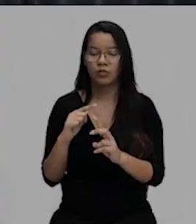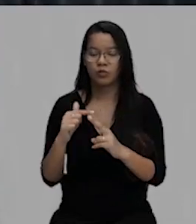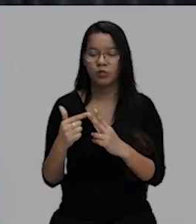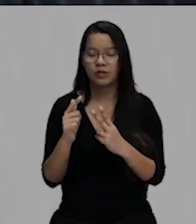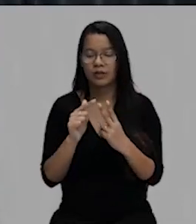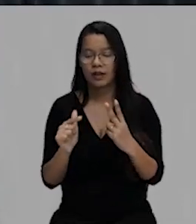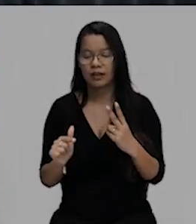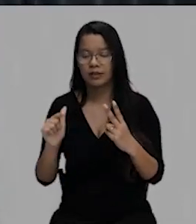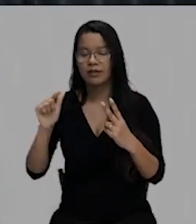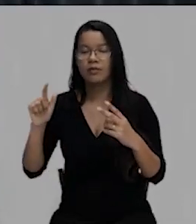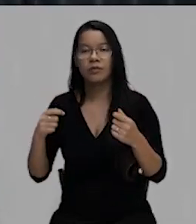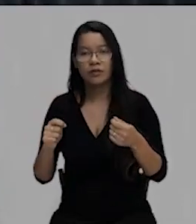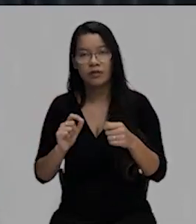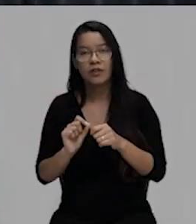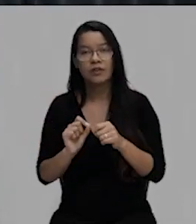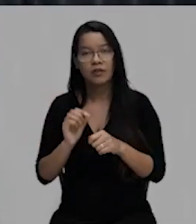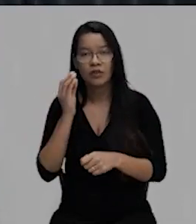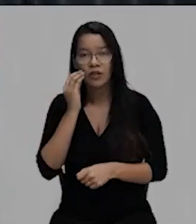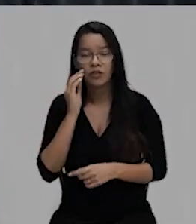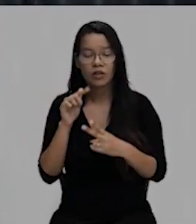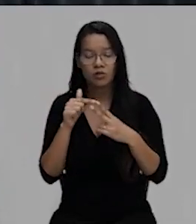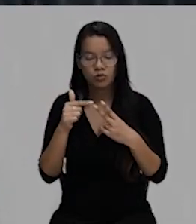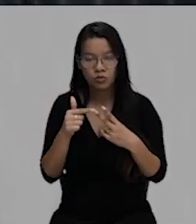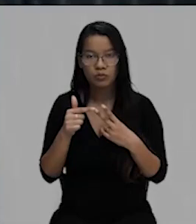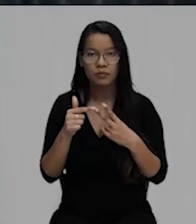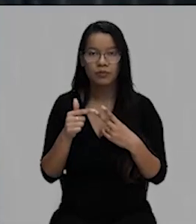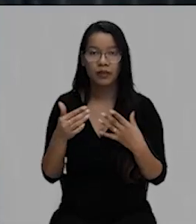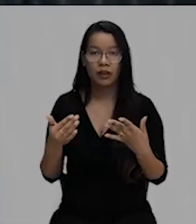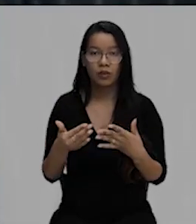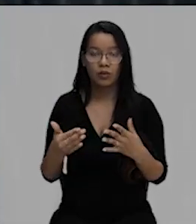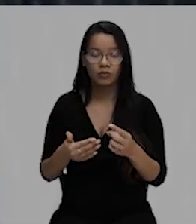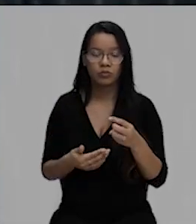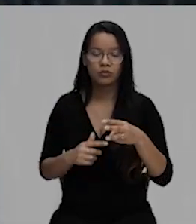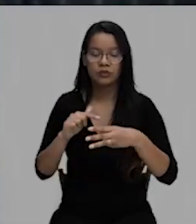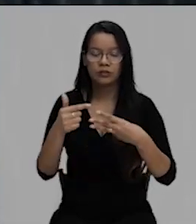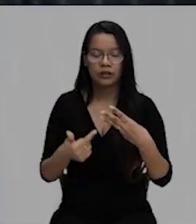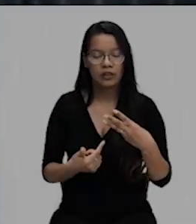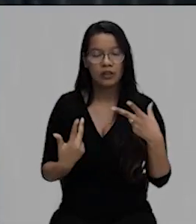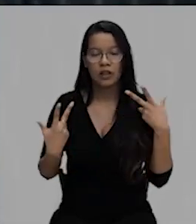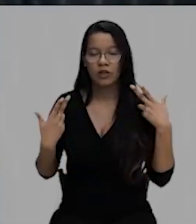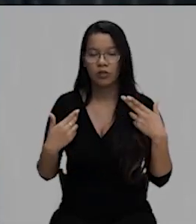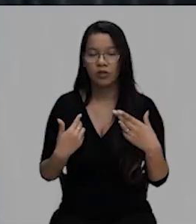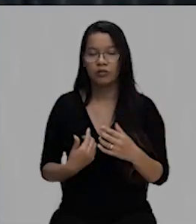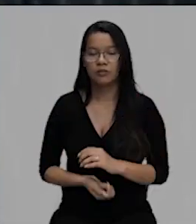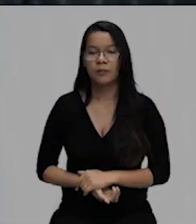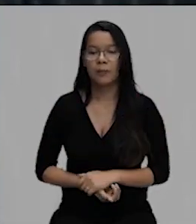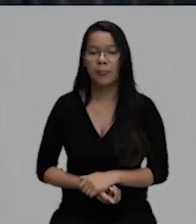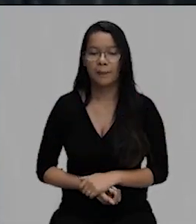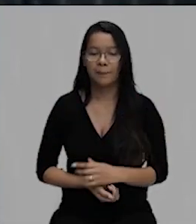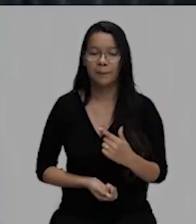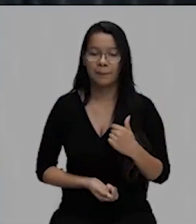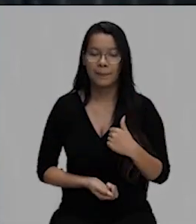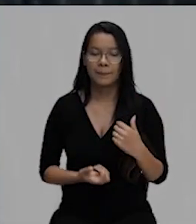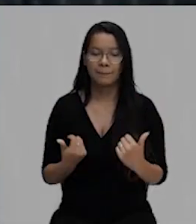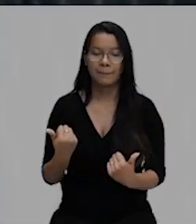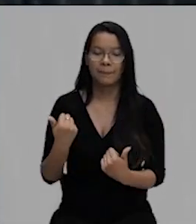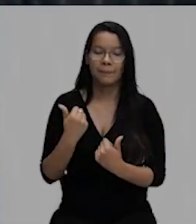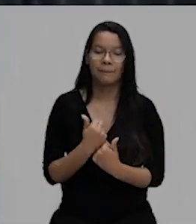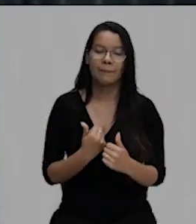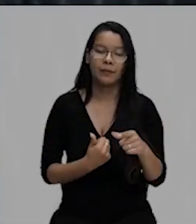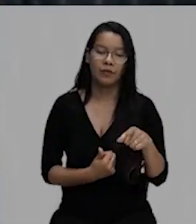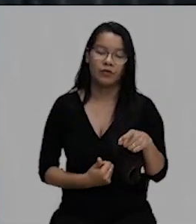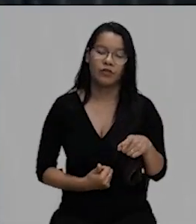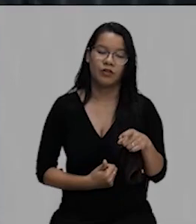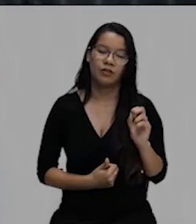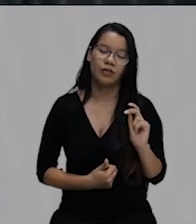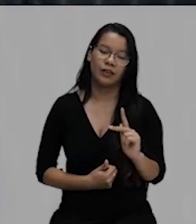testar para elas duas. Vamos testar agora para o 3. Mesma coisinha, tá? Eu vou substituir lá no lugar do x na minha